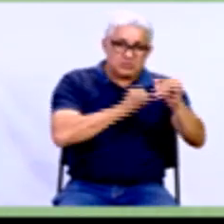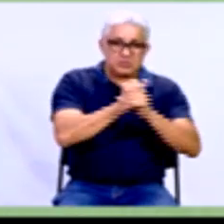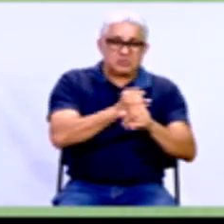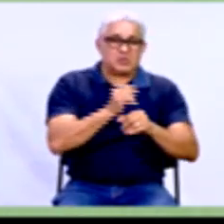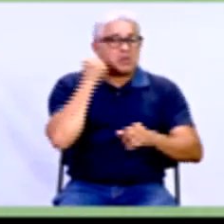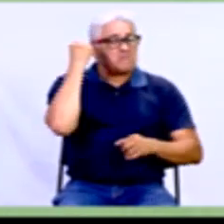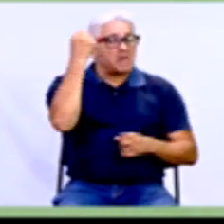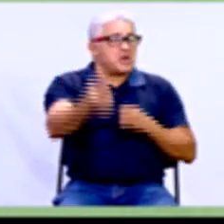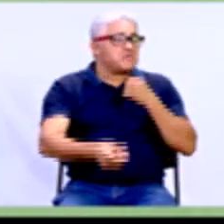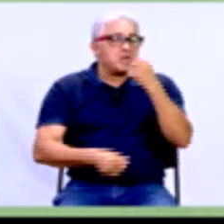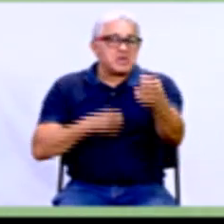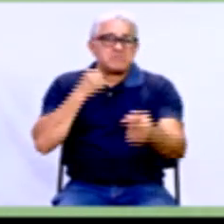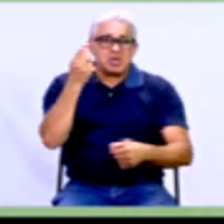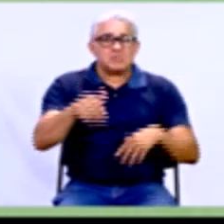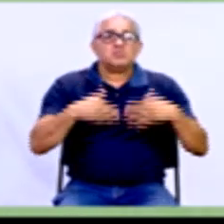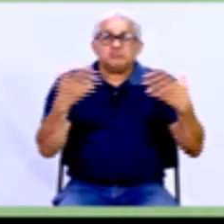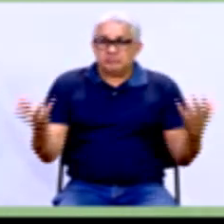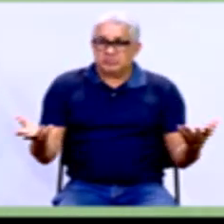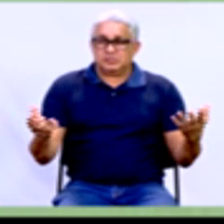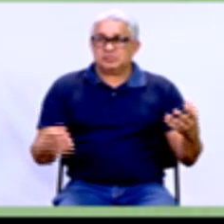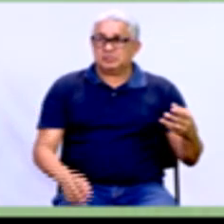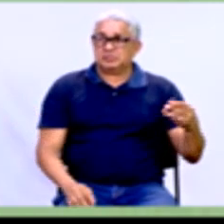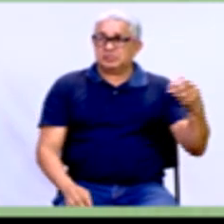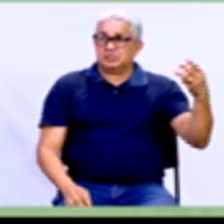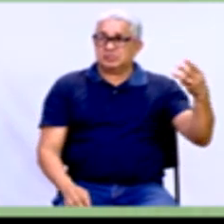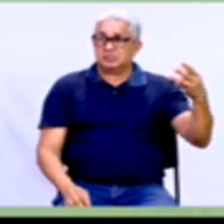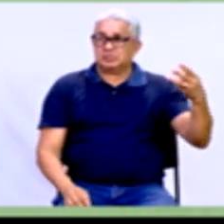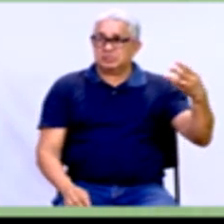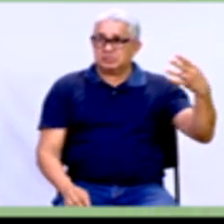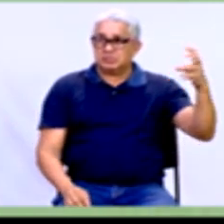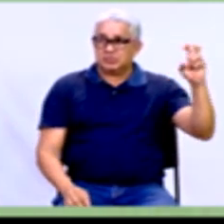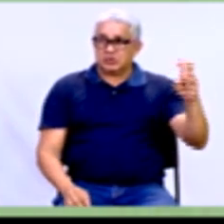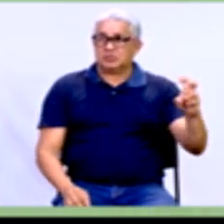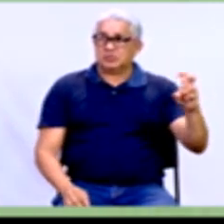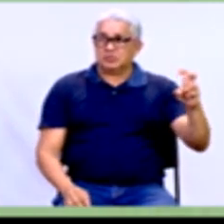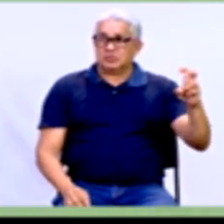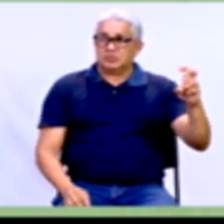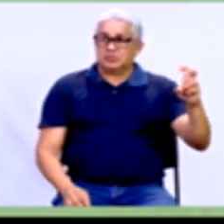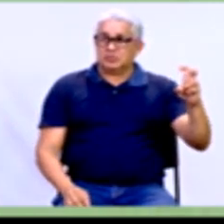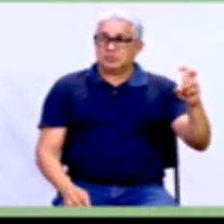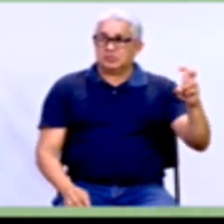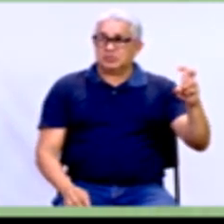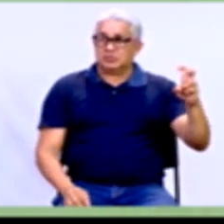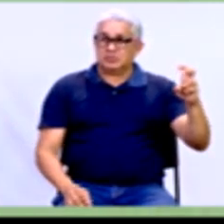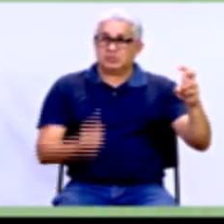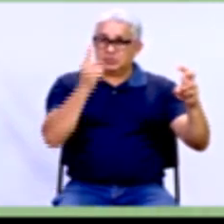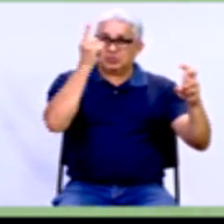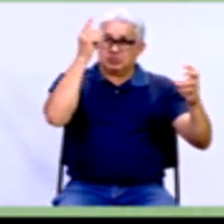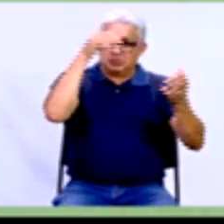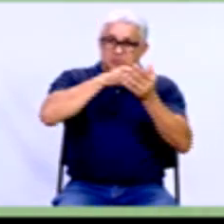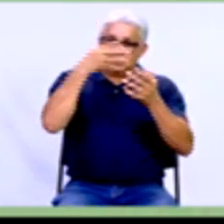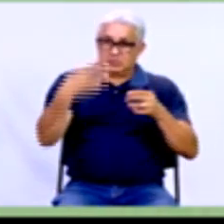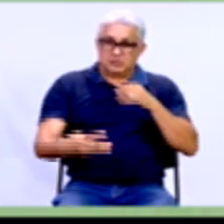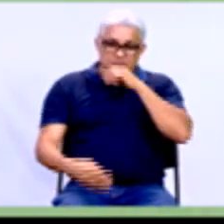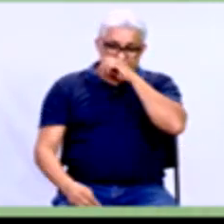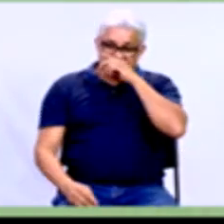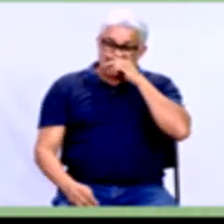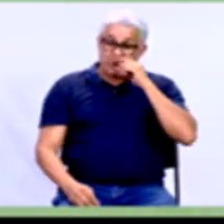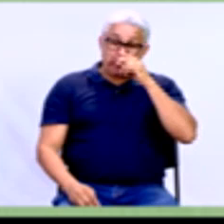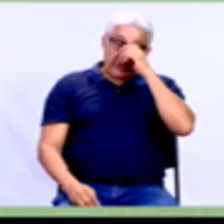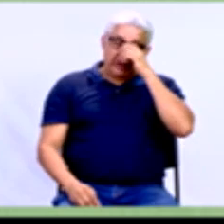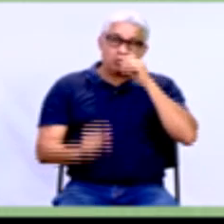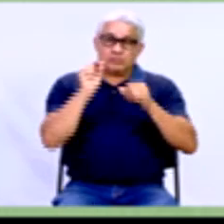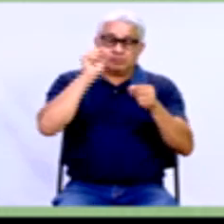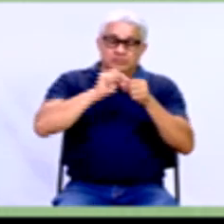muito frequente, né? Pouco frequente. Então, aqui vai de 1 a 4. O que a gente vai fazer depois que a gente aplicar esse